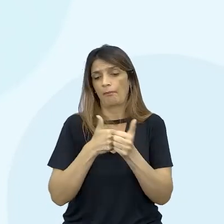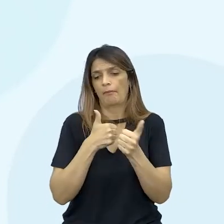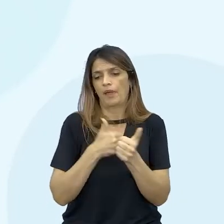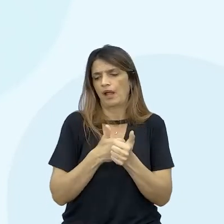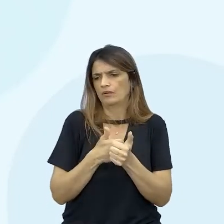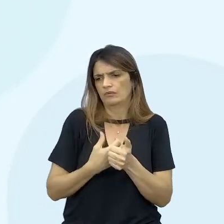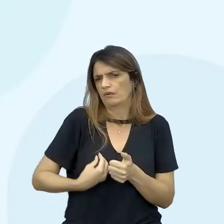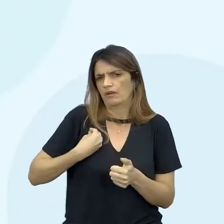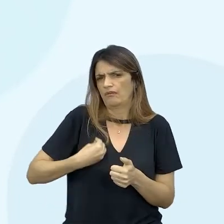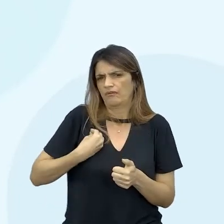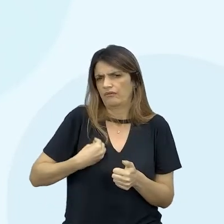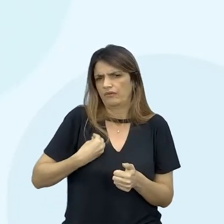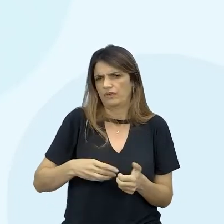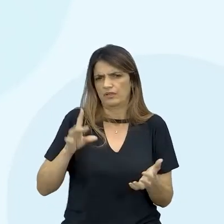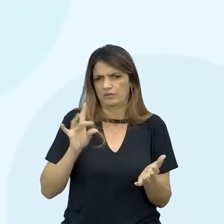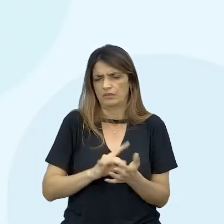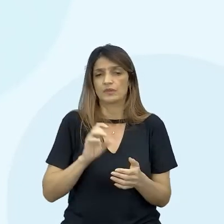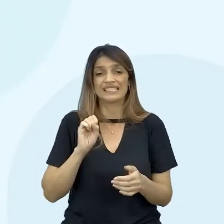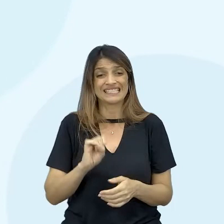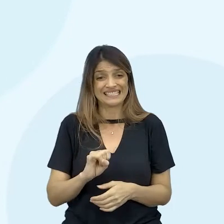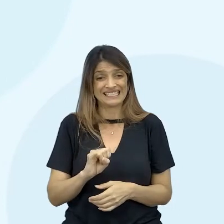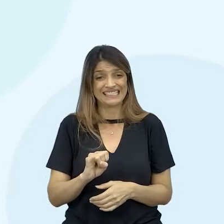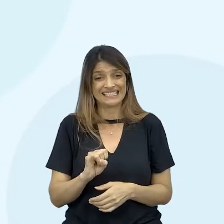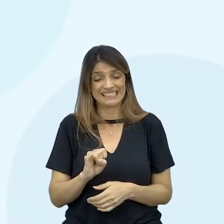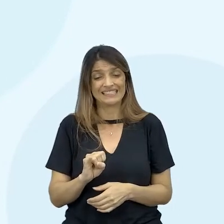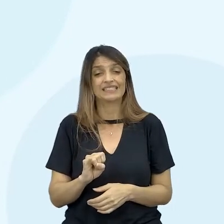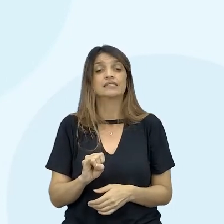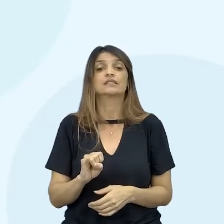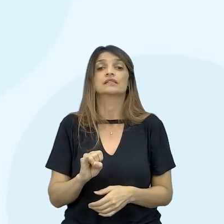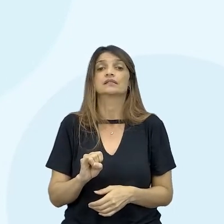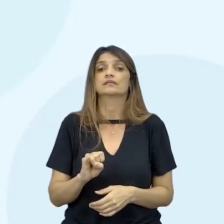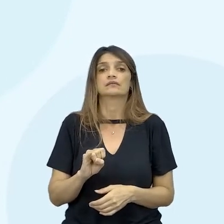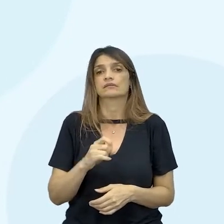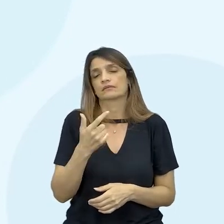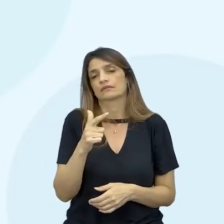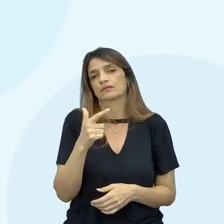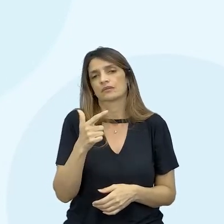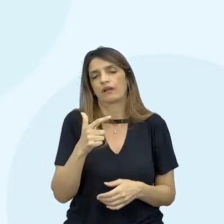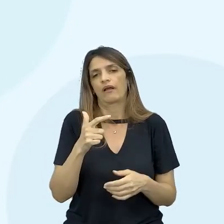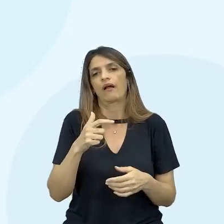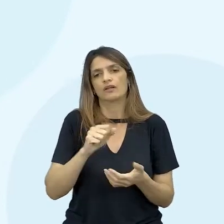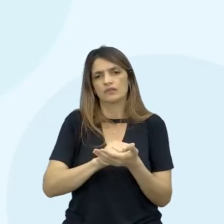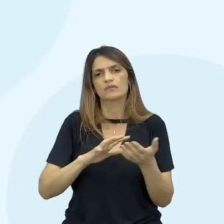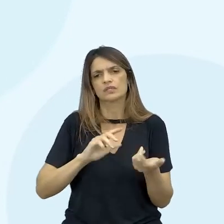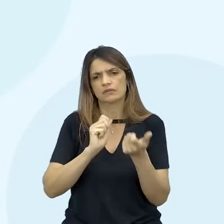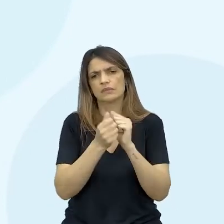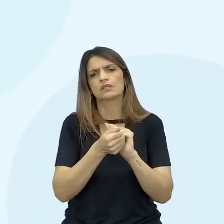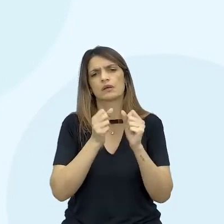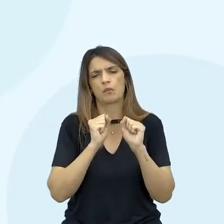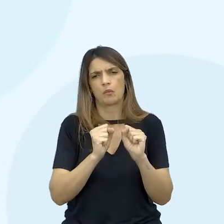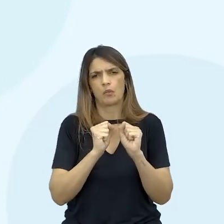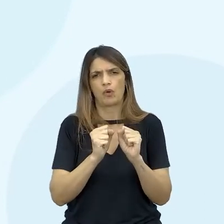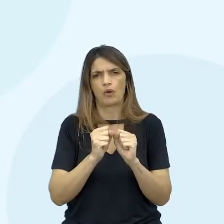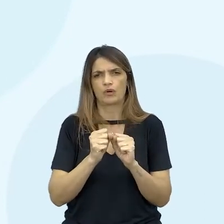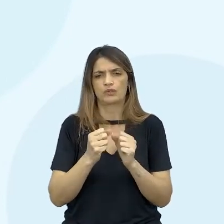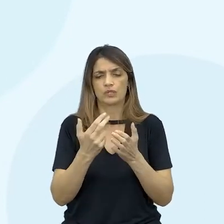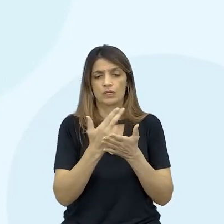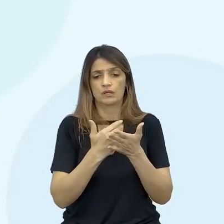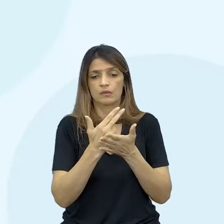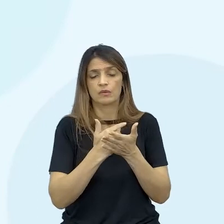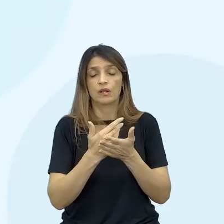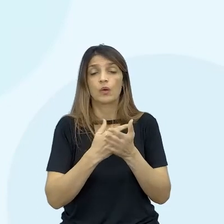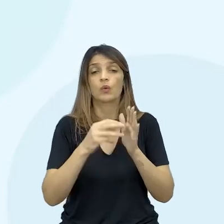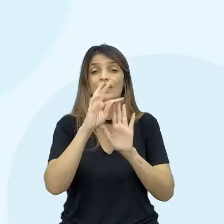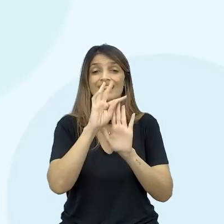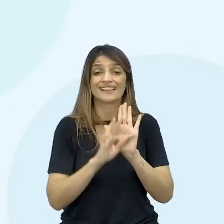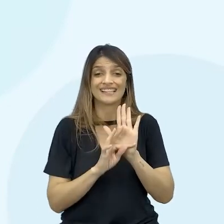realidade. Caso os estudantes não tenham acesso ao jogo, a atividade ela pode ser adaptada, como, por exemplo, elaborar um texto discutindo aí o planejamento